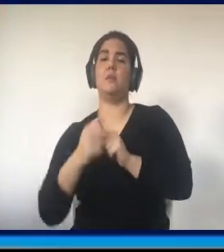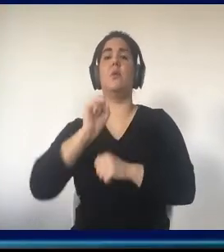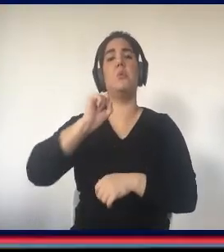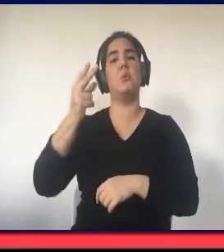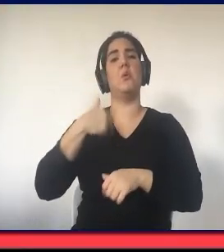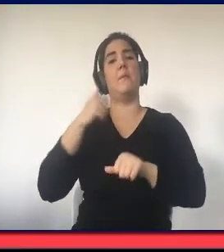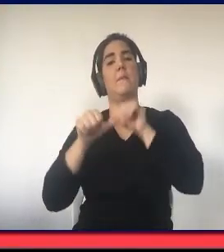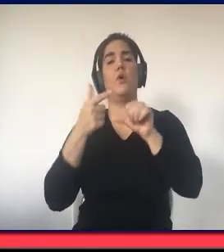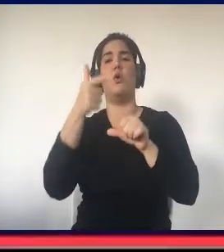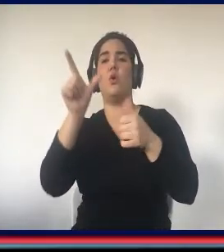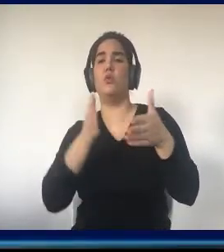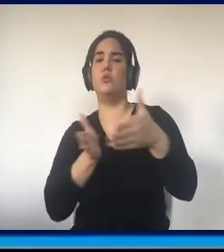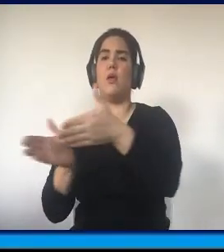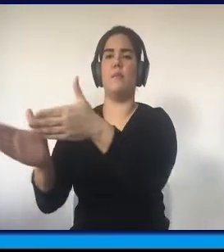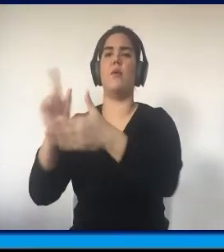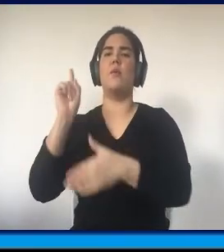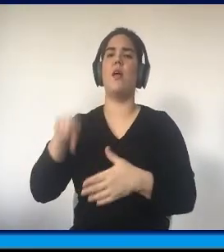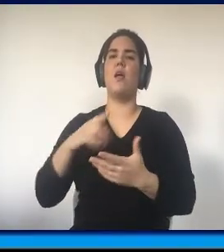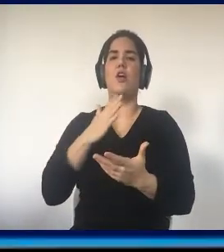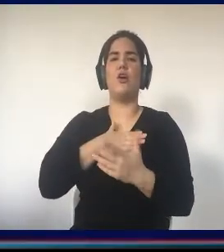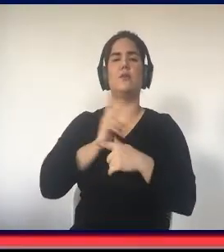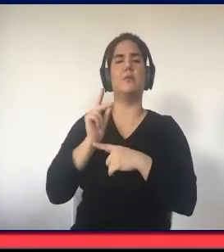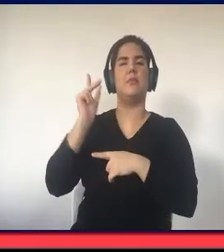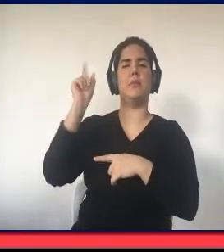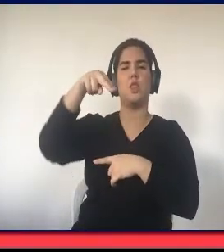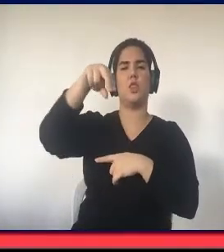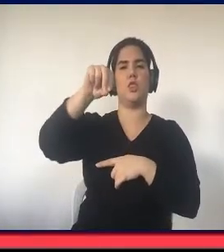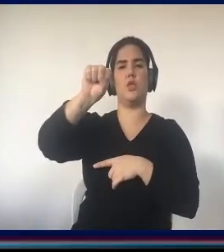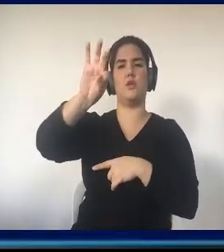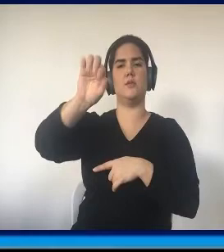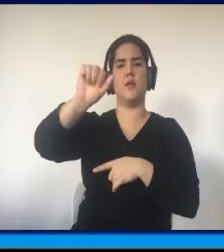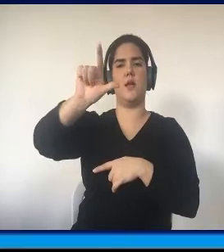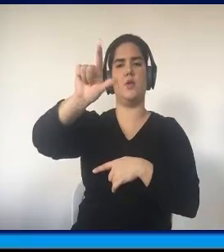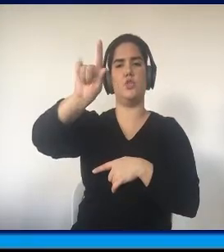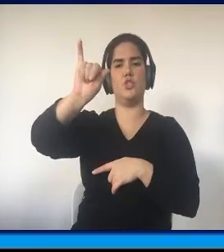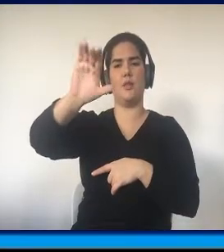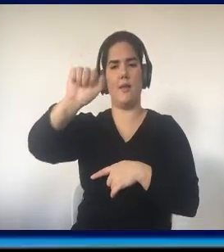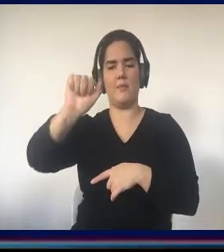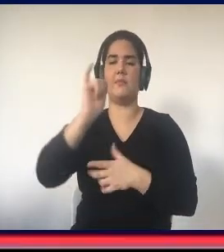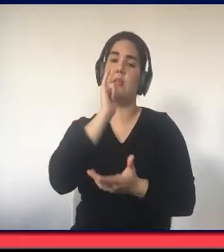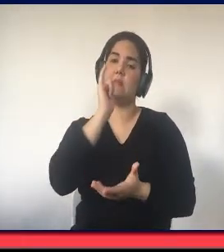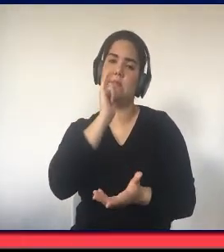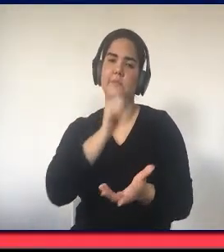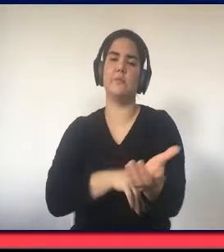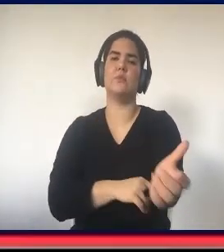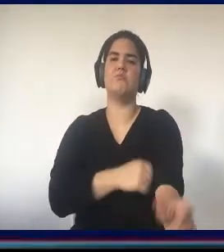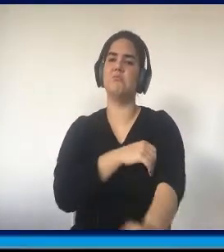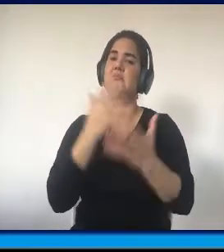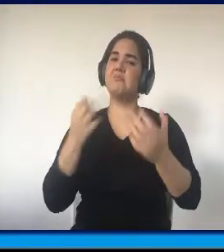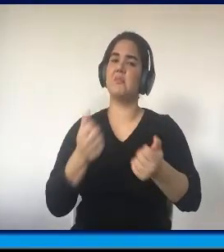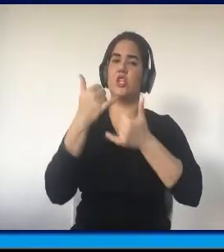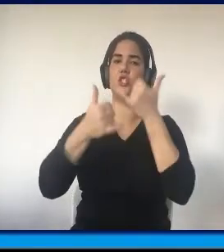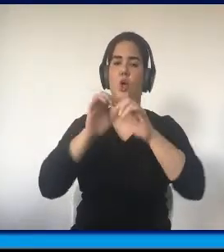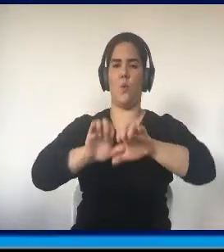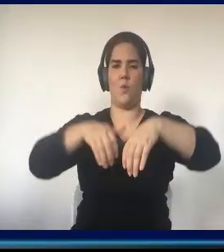recreação nostálgica do futuro. Por exemplo, cara, vamos jogar, vamos jogar carta, vamos brincar de polícia